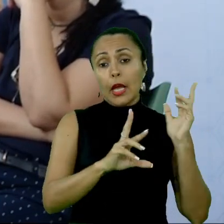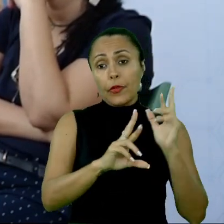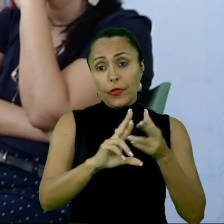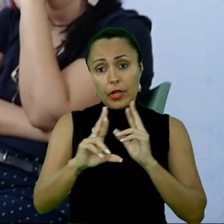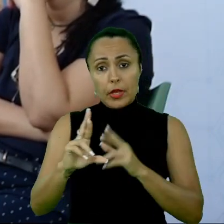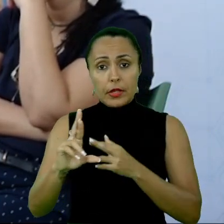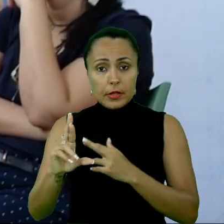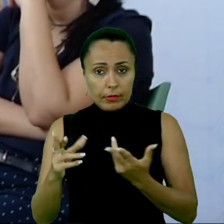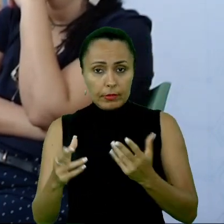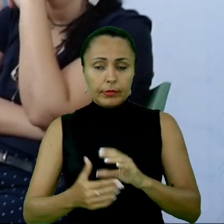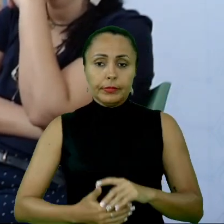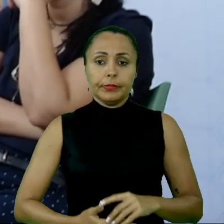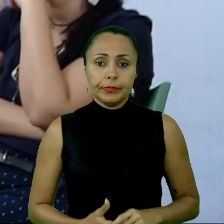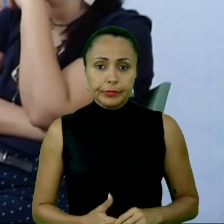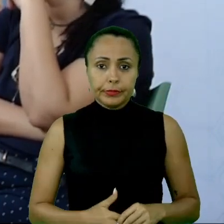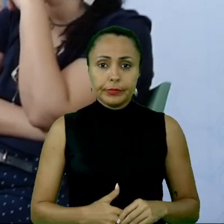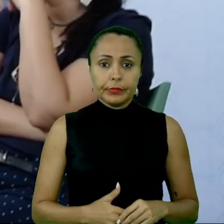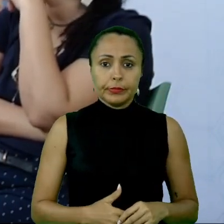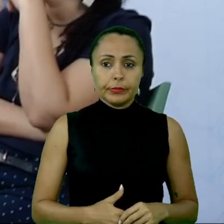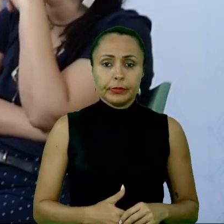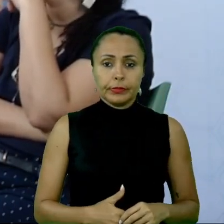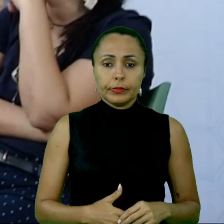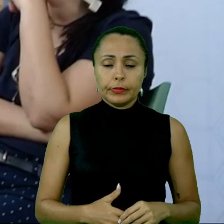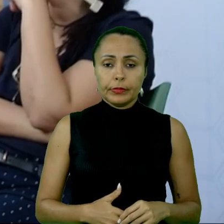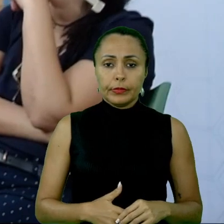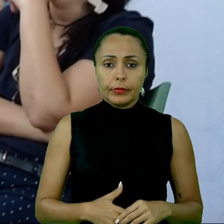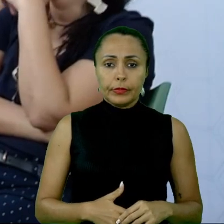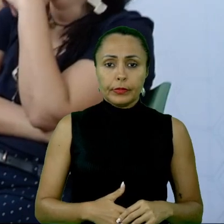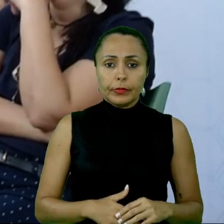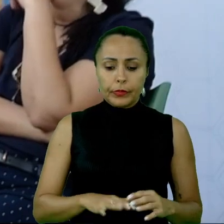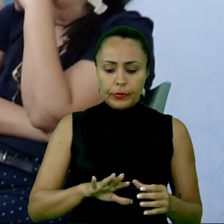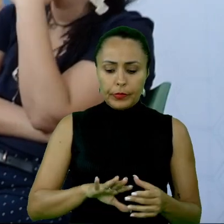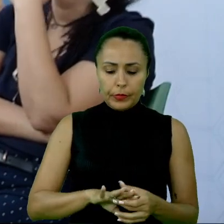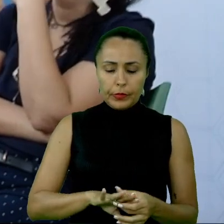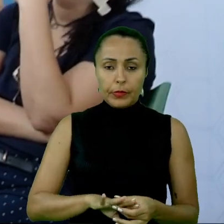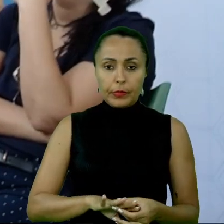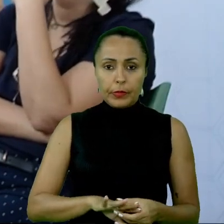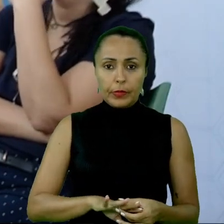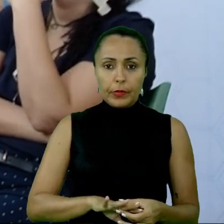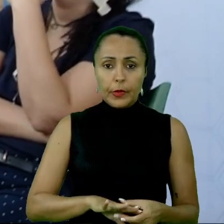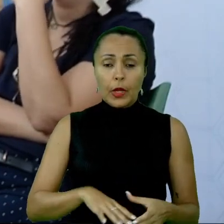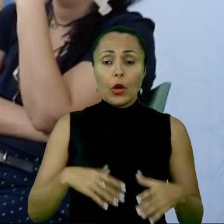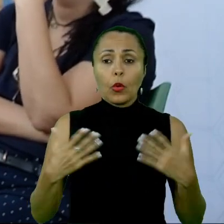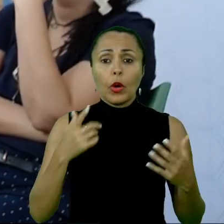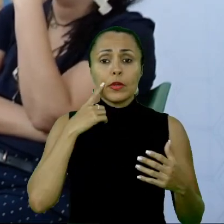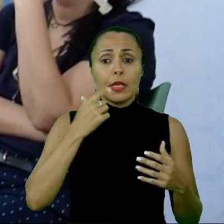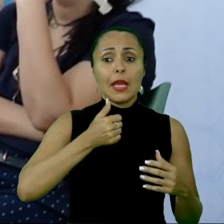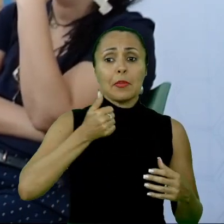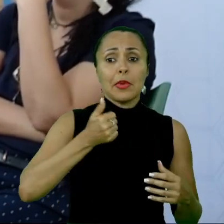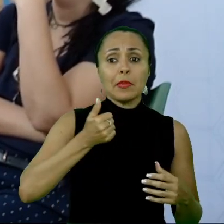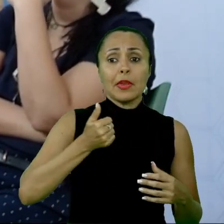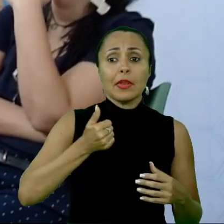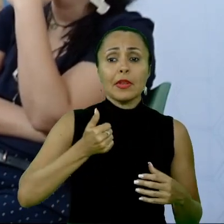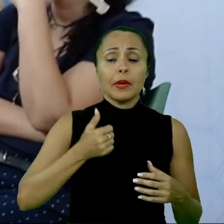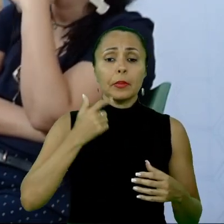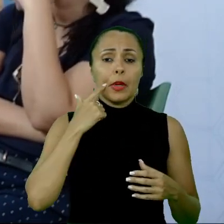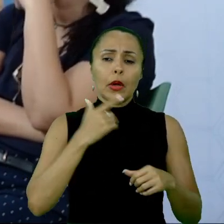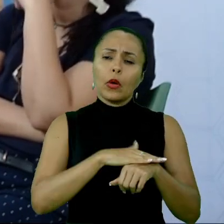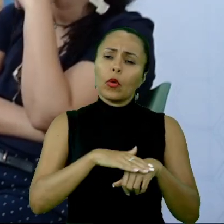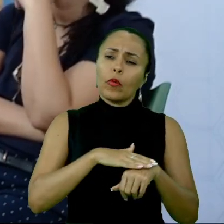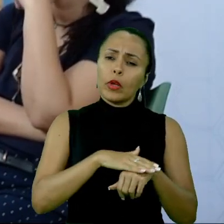plágio, né? Quais seriam essas, primeiro aqui, para a gente conversar um pouco sobre